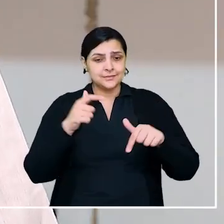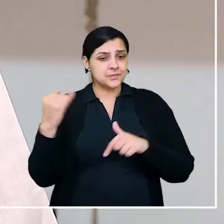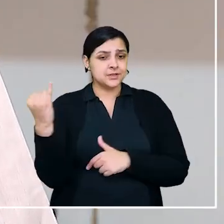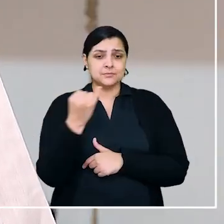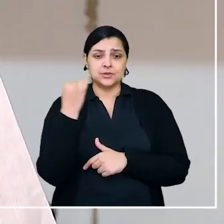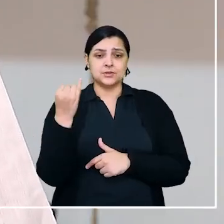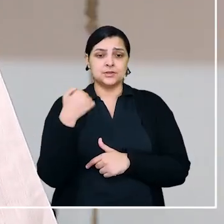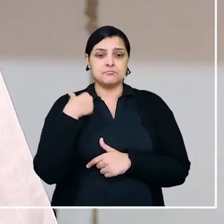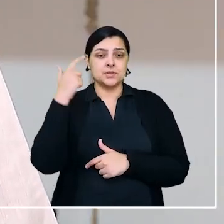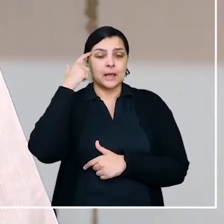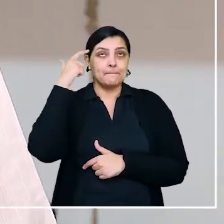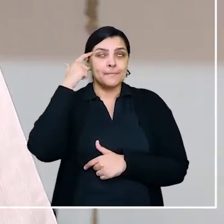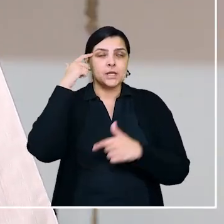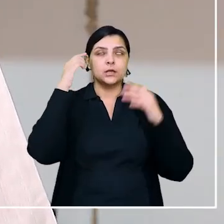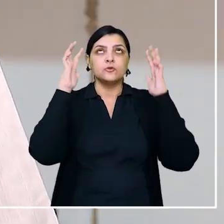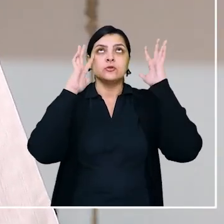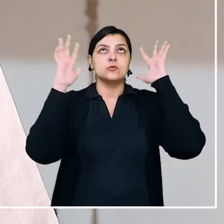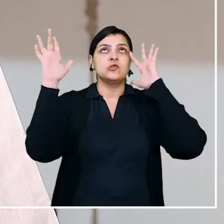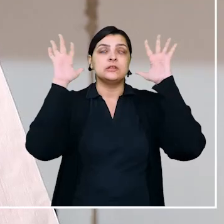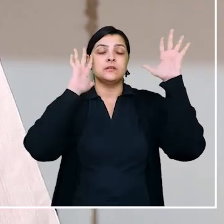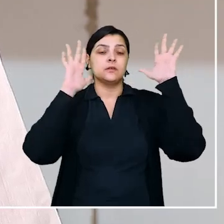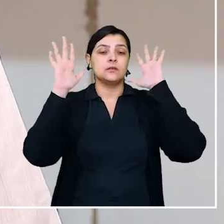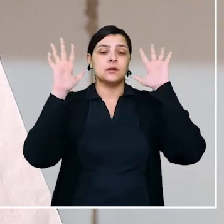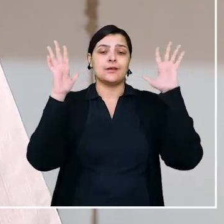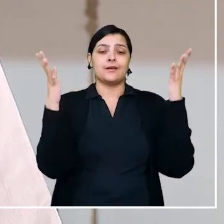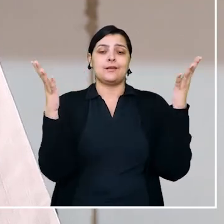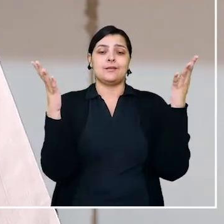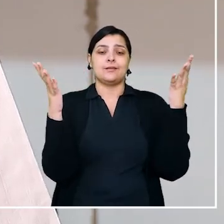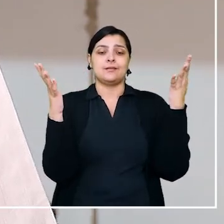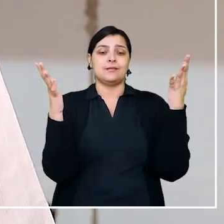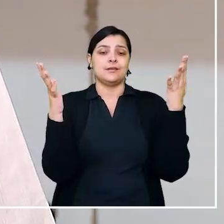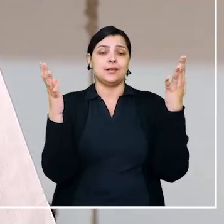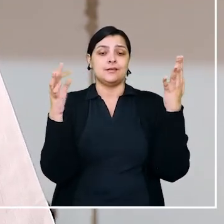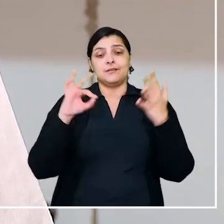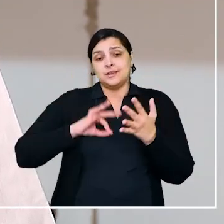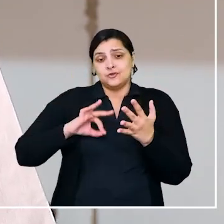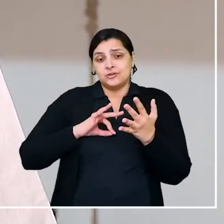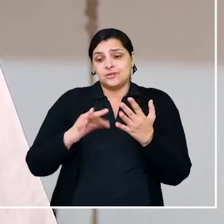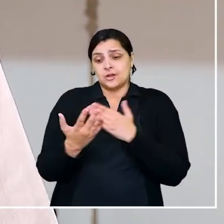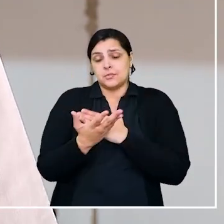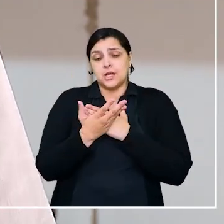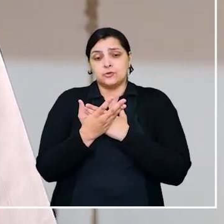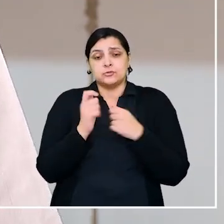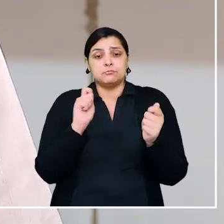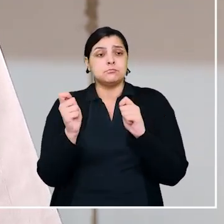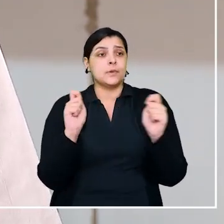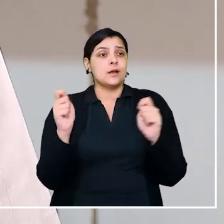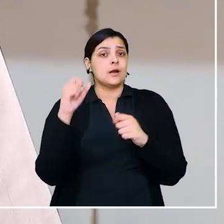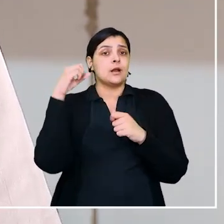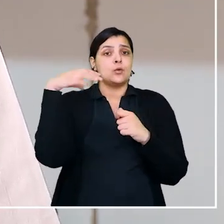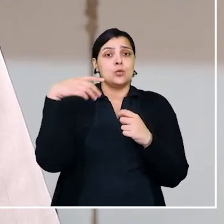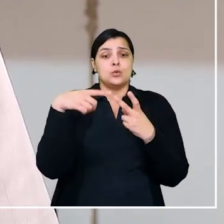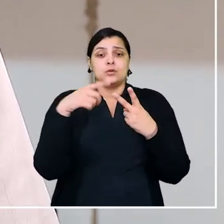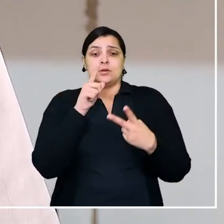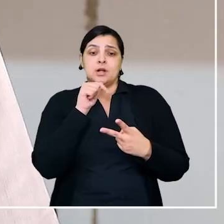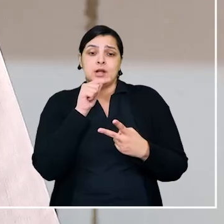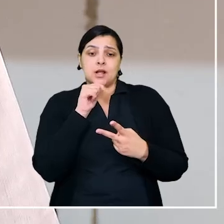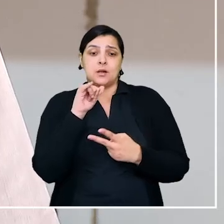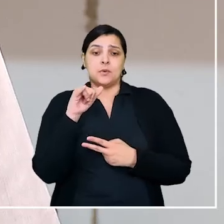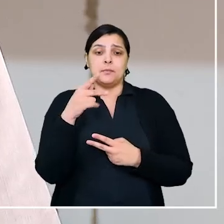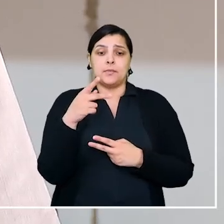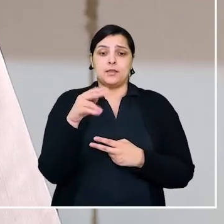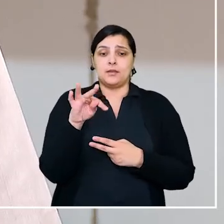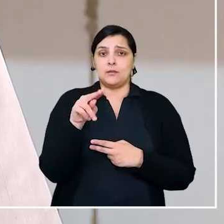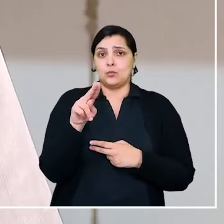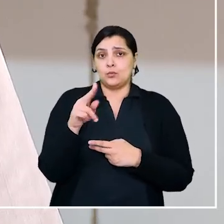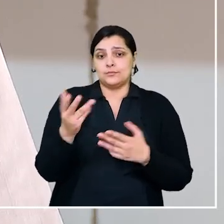importante porque ocupa minha mente, me distrai e entra o dinheiro, né, para pagar conta de luz, água,